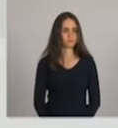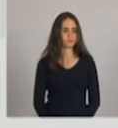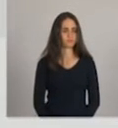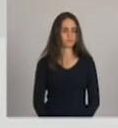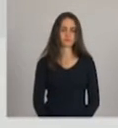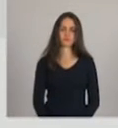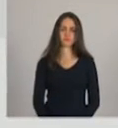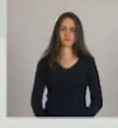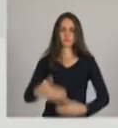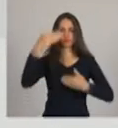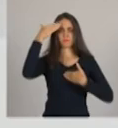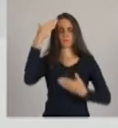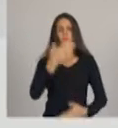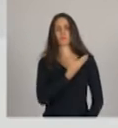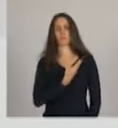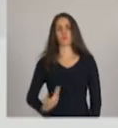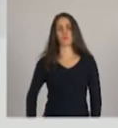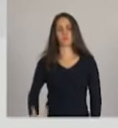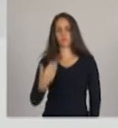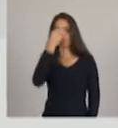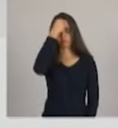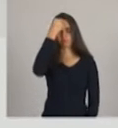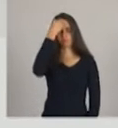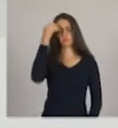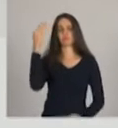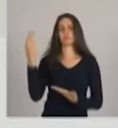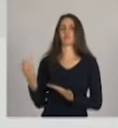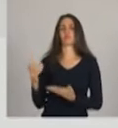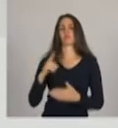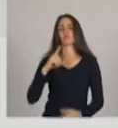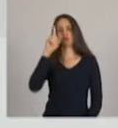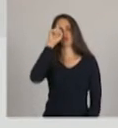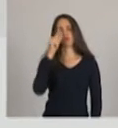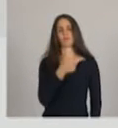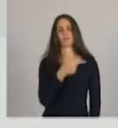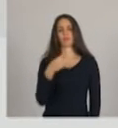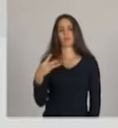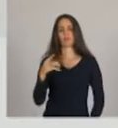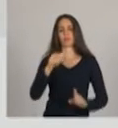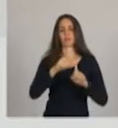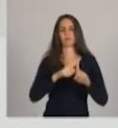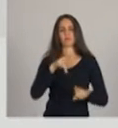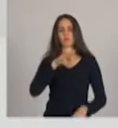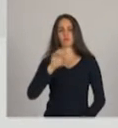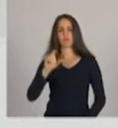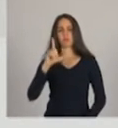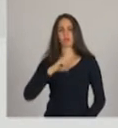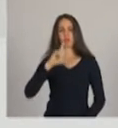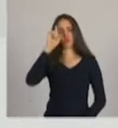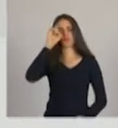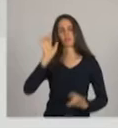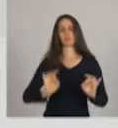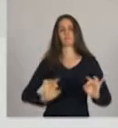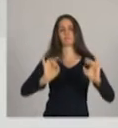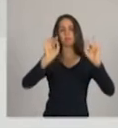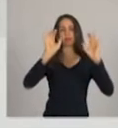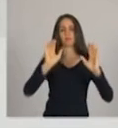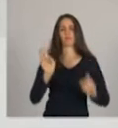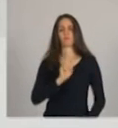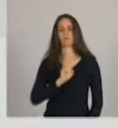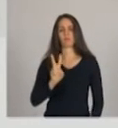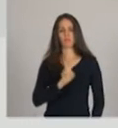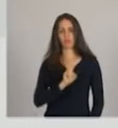Para agradecer o governo do Estado, nós tivemos no dia 23 de maio, em Vila Velha, dia da colonização do solo Espírito